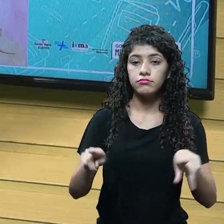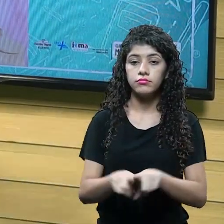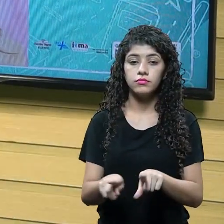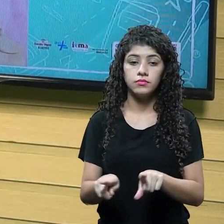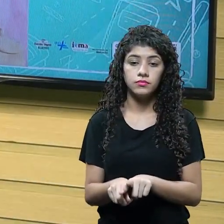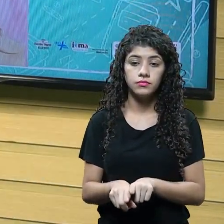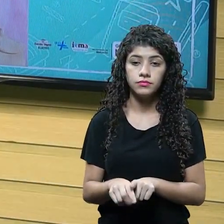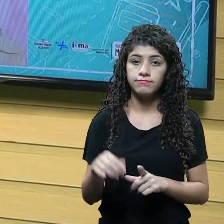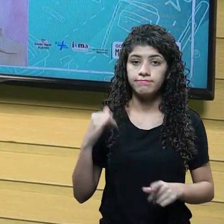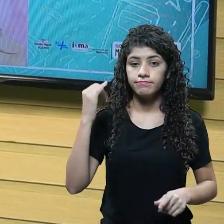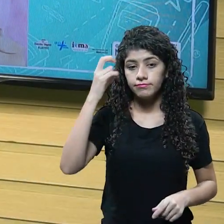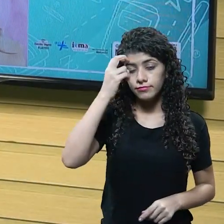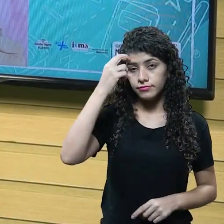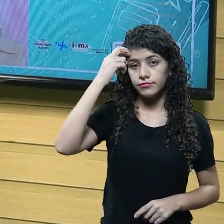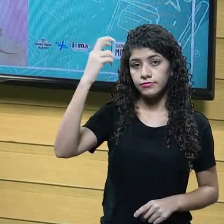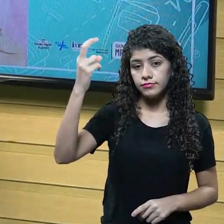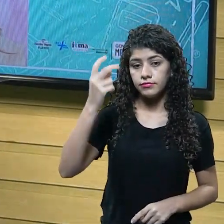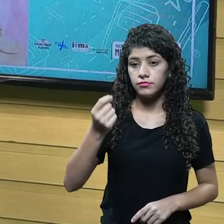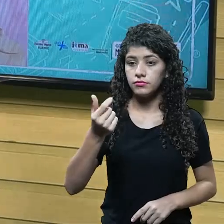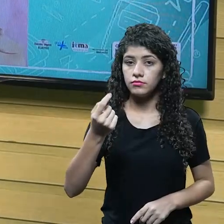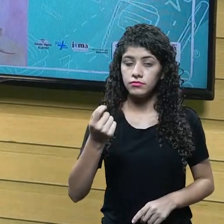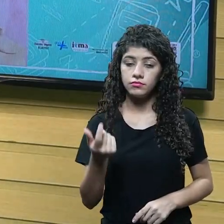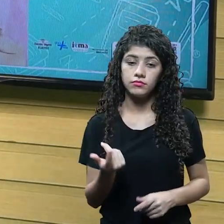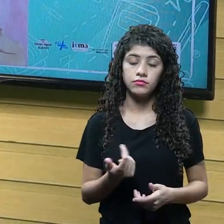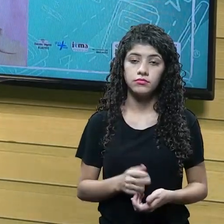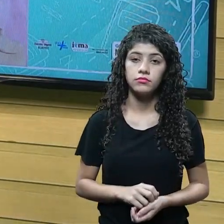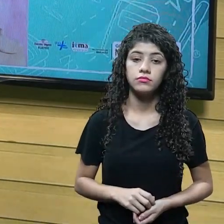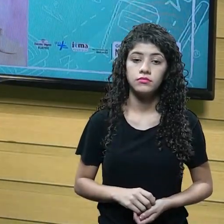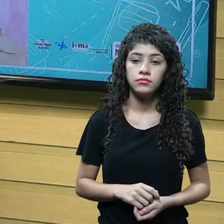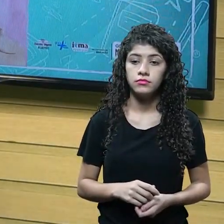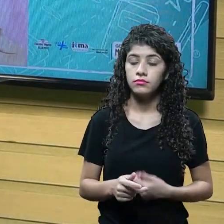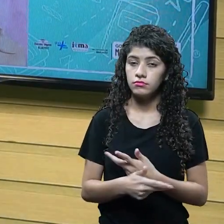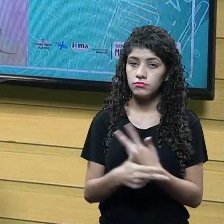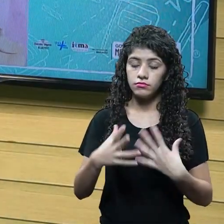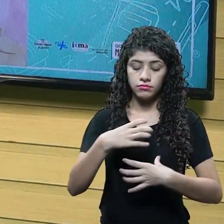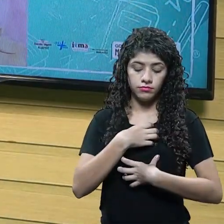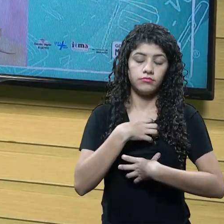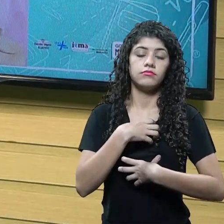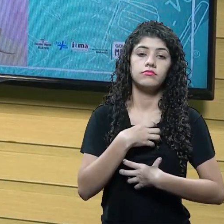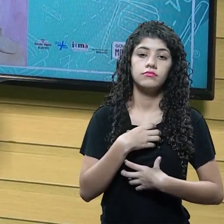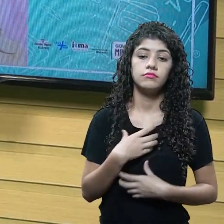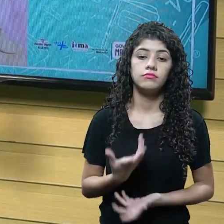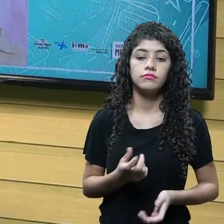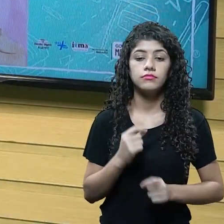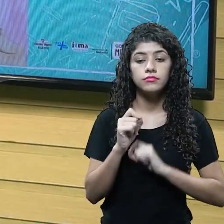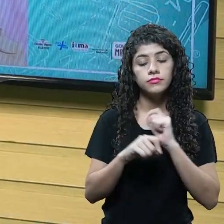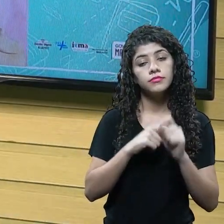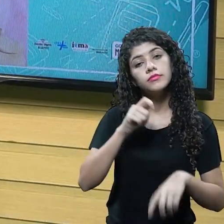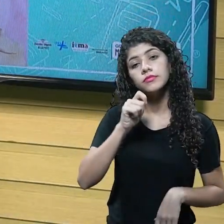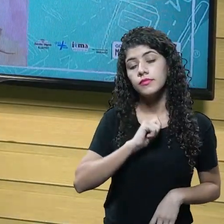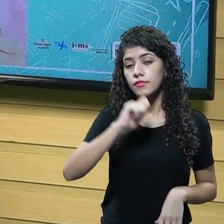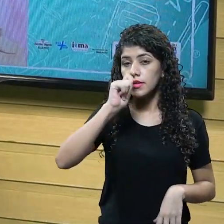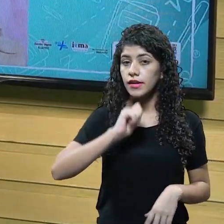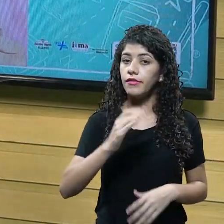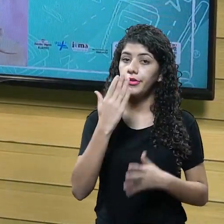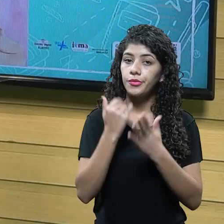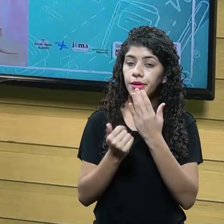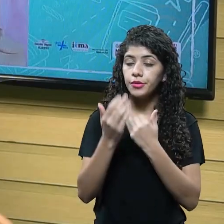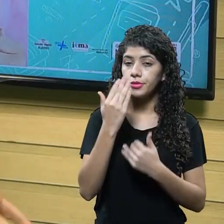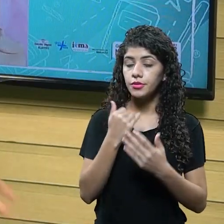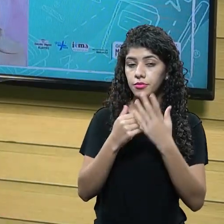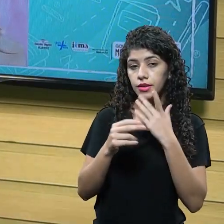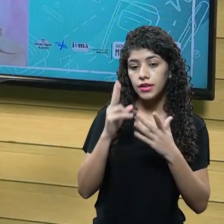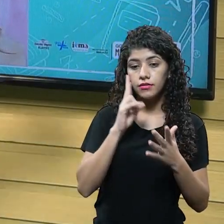Muito inteligente, com pouco recurso colocado, porém muito impactante. Então, à medida que a criança aqui colocada nessa situação, ela come o picolé,